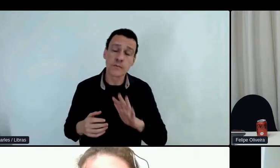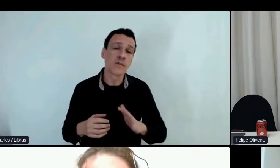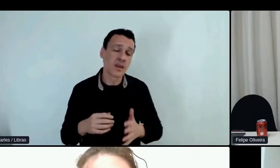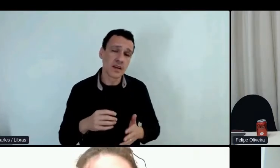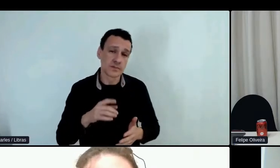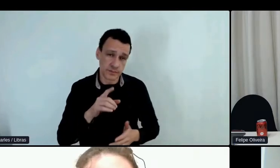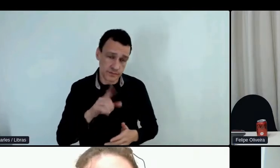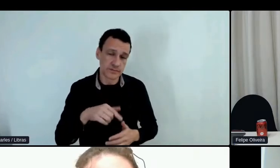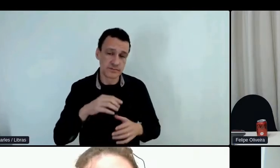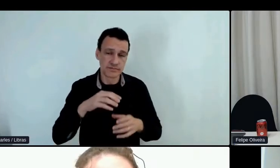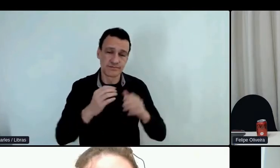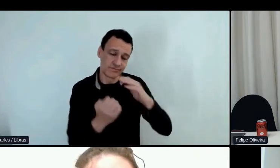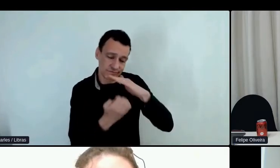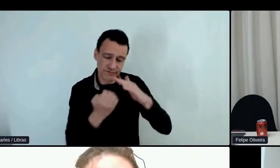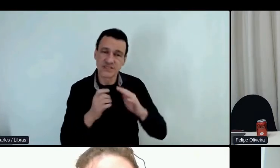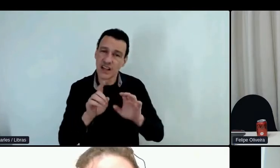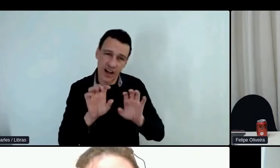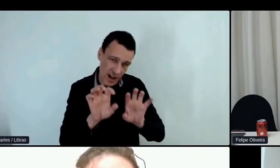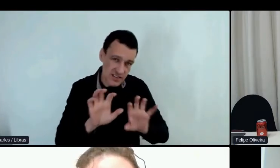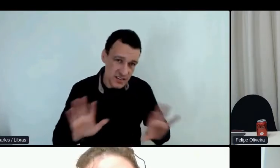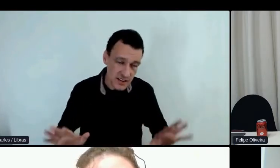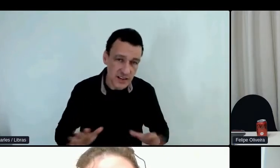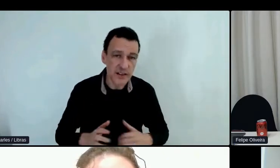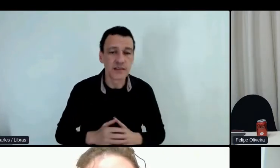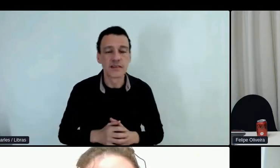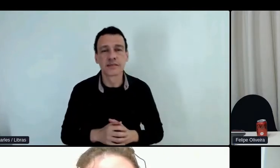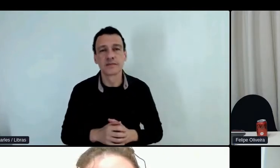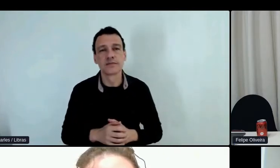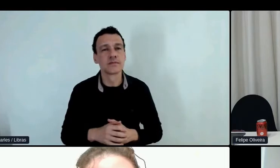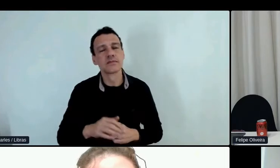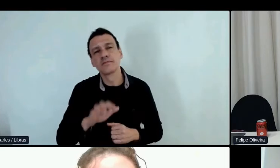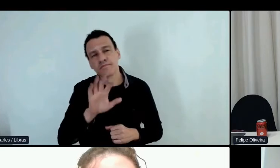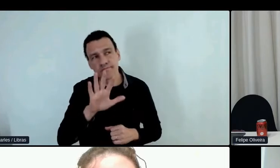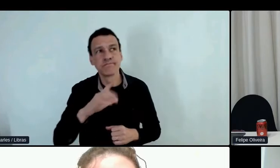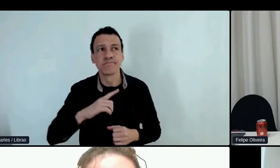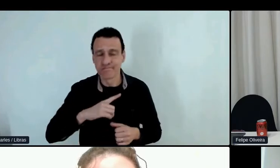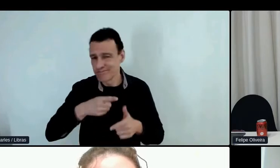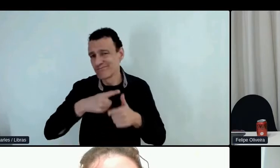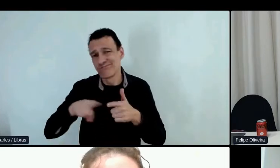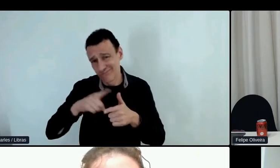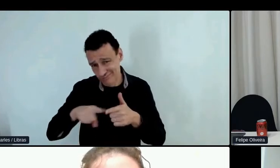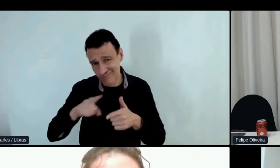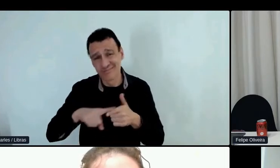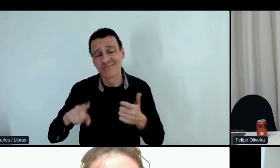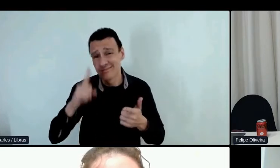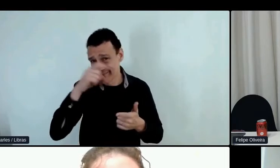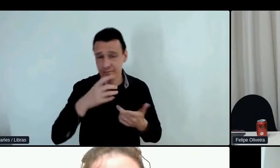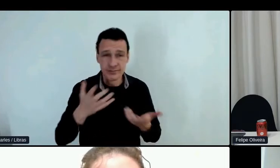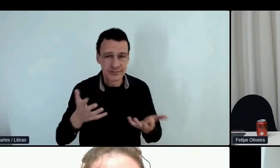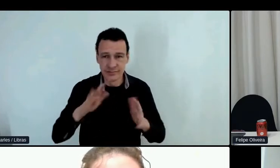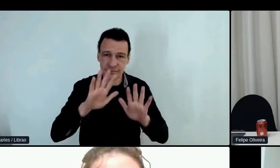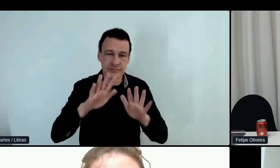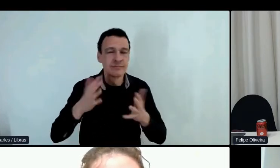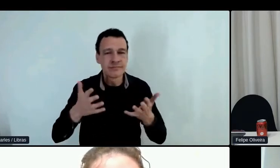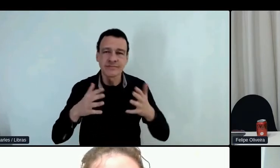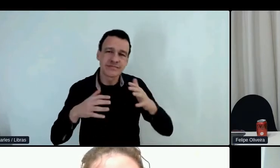gente vai avaliar todas essas pessoas com diferentes características para que a gente abarque essa diversidade.